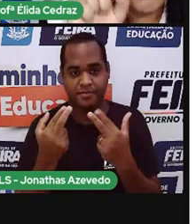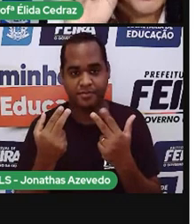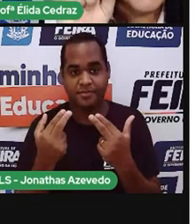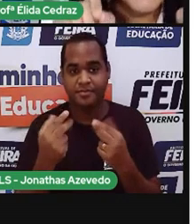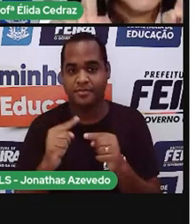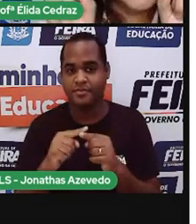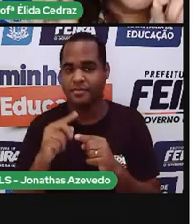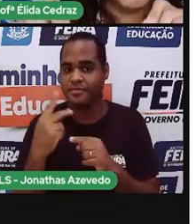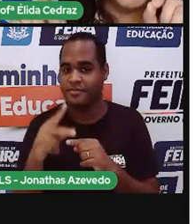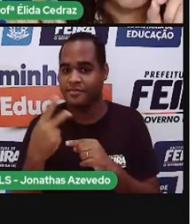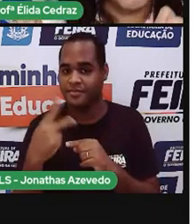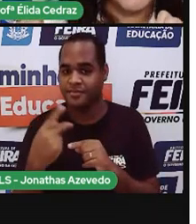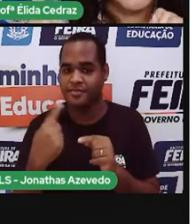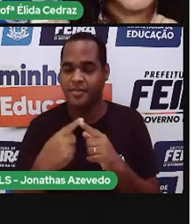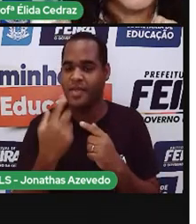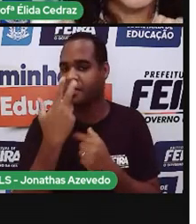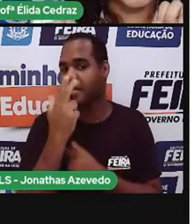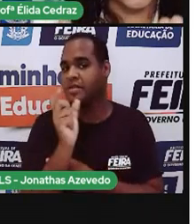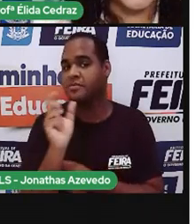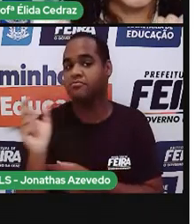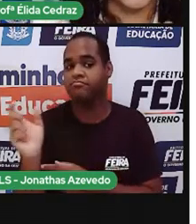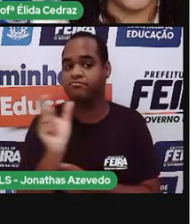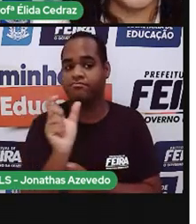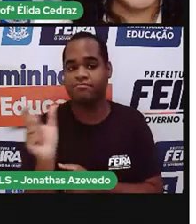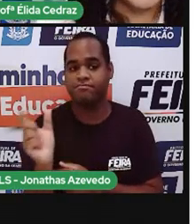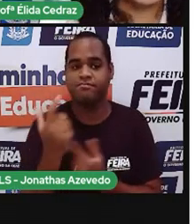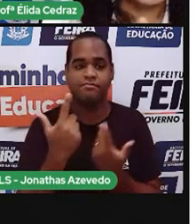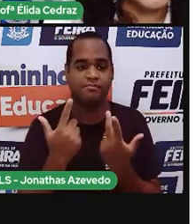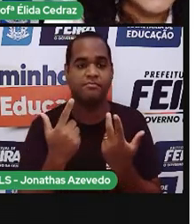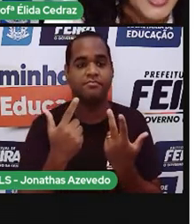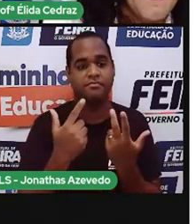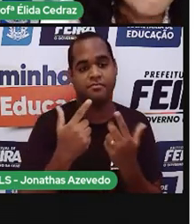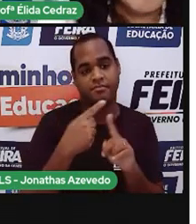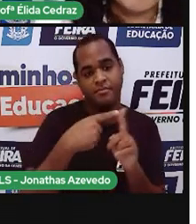escritas com as letras muito parecidas. Olha só,